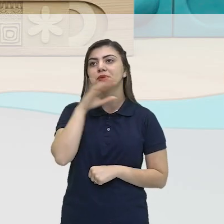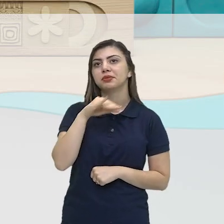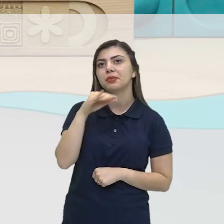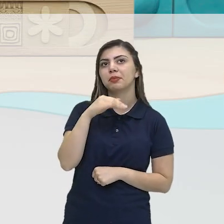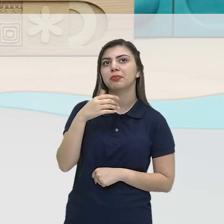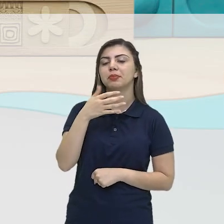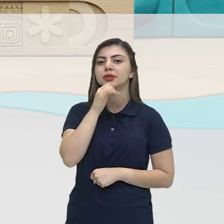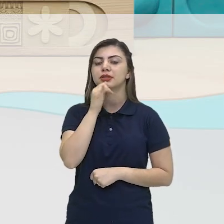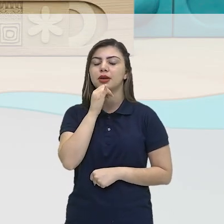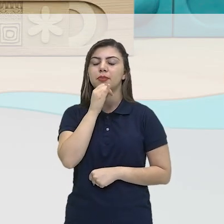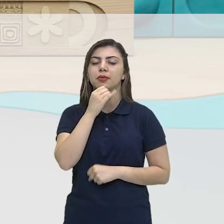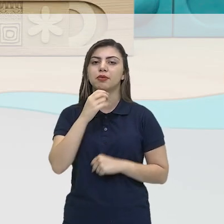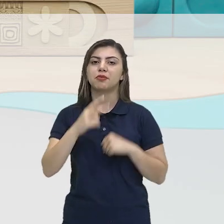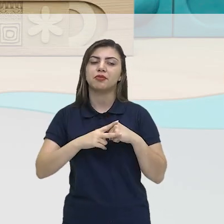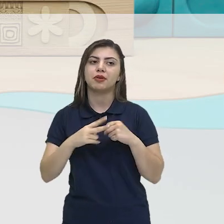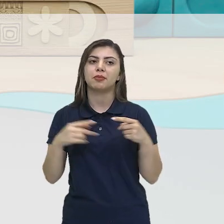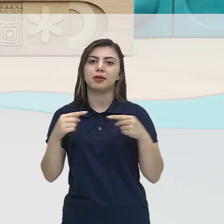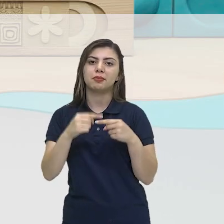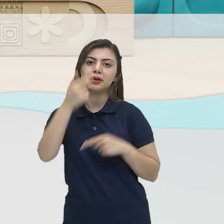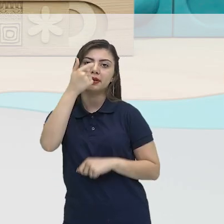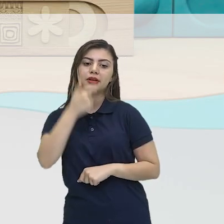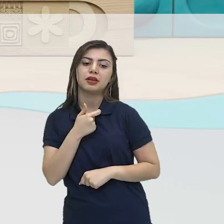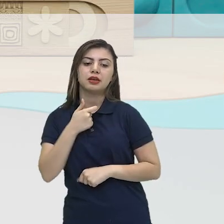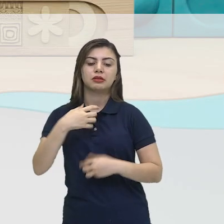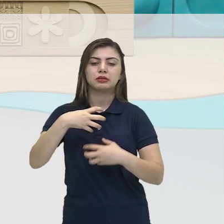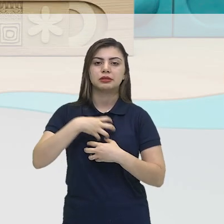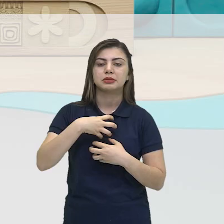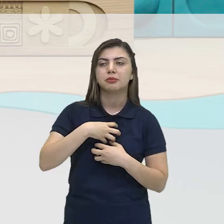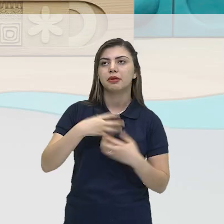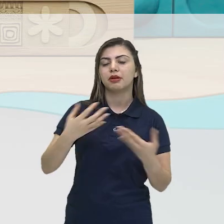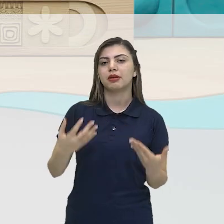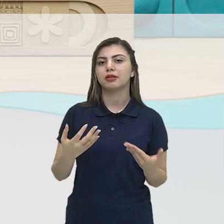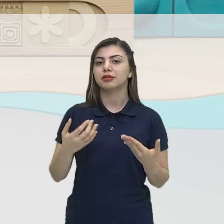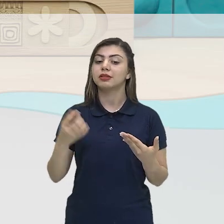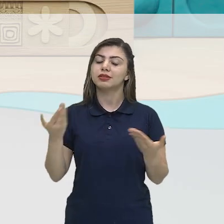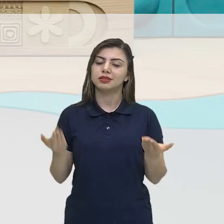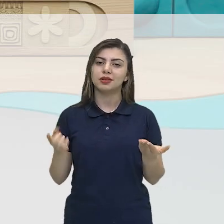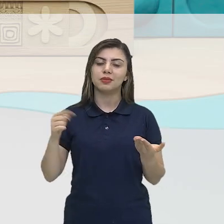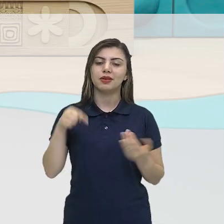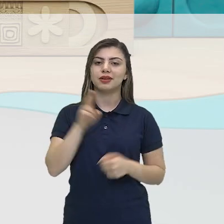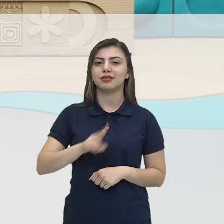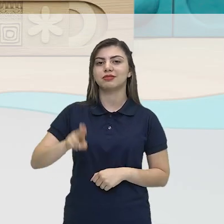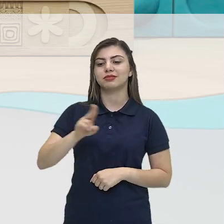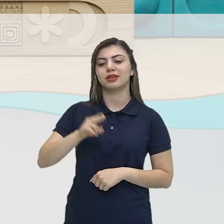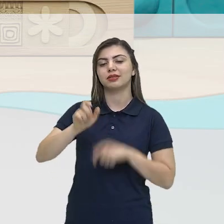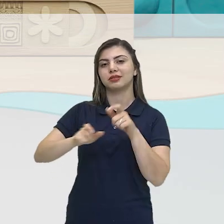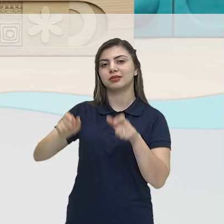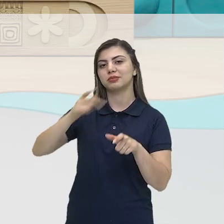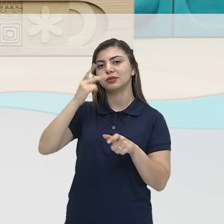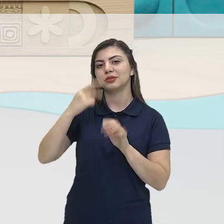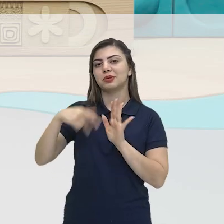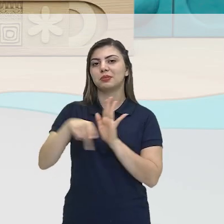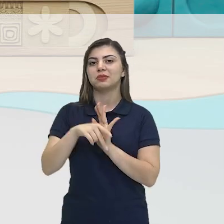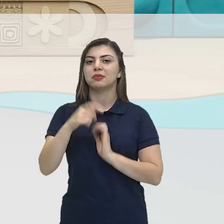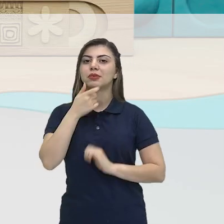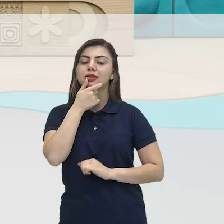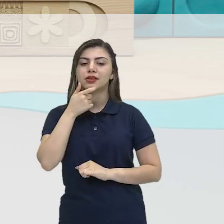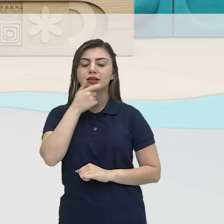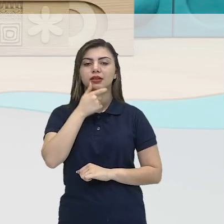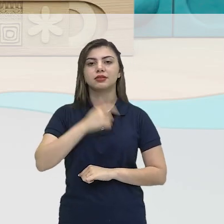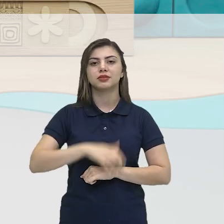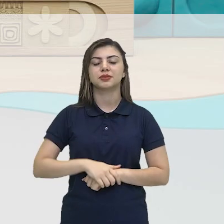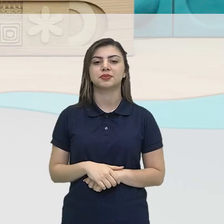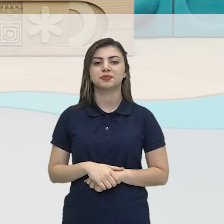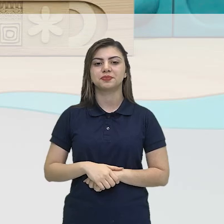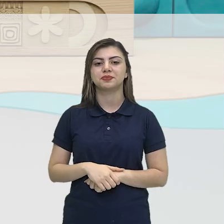da gente, dos nossos sentimentos. Então, ele é bastante utilizado mesmo por nativos. Vamos acompanhar aqui um